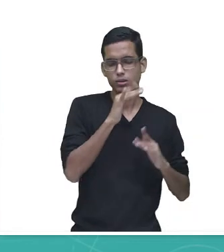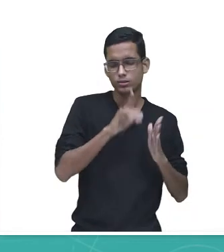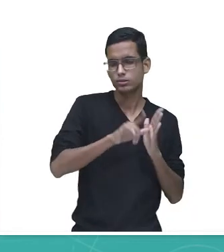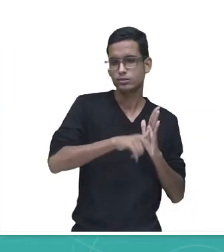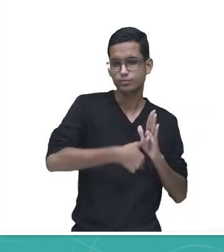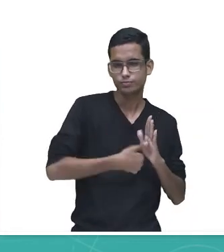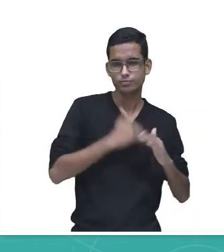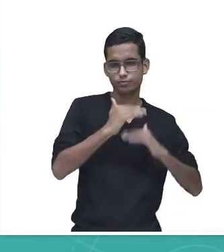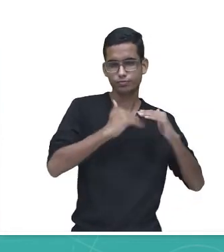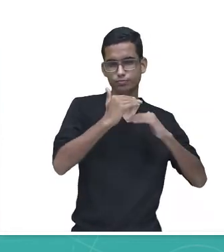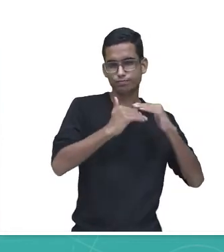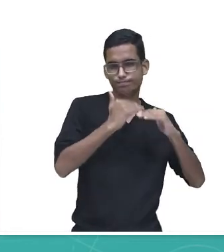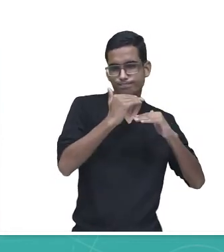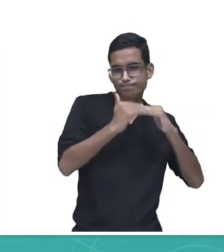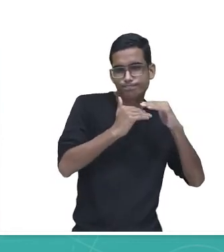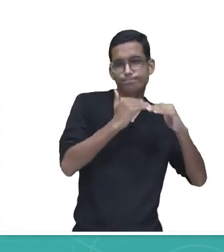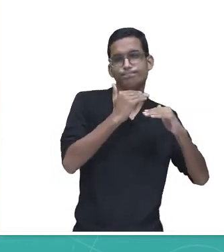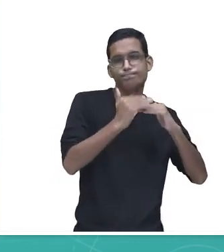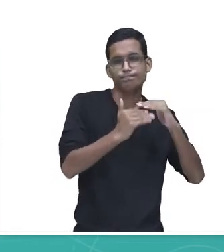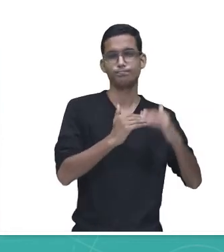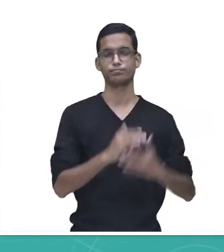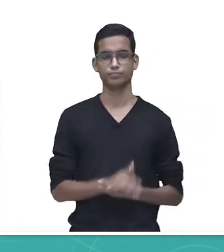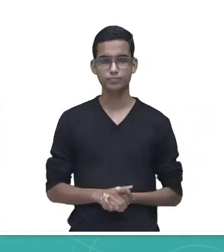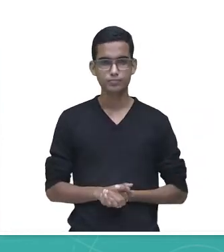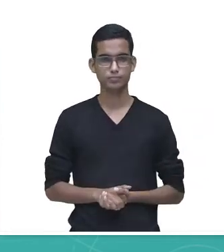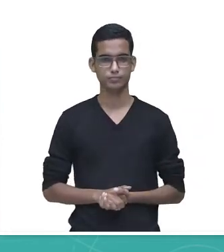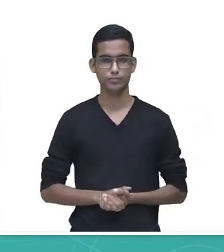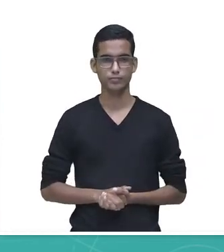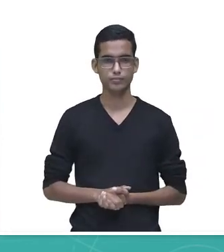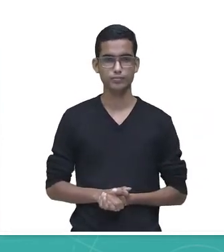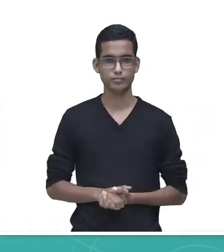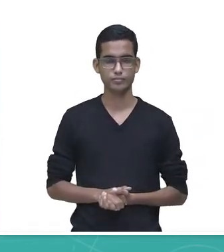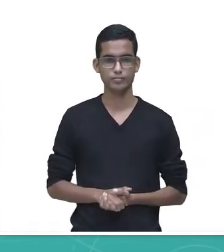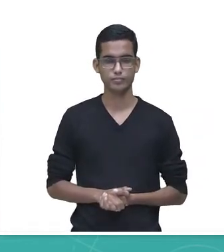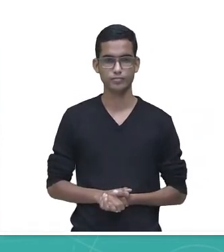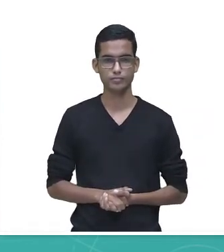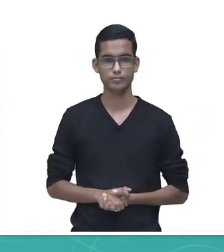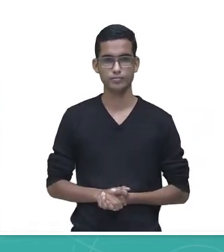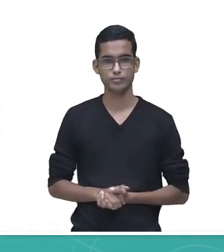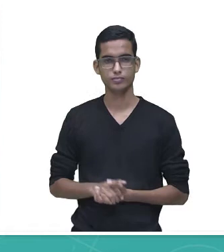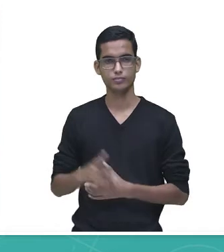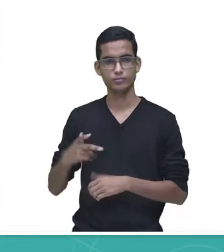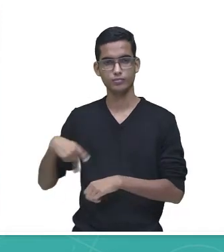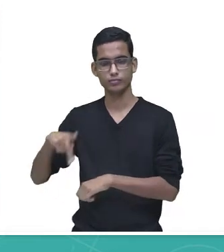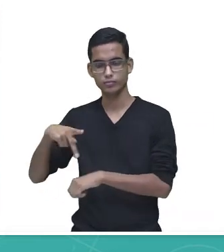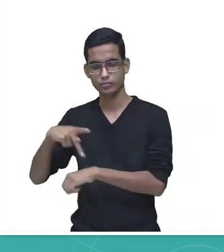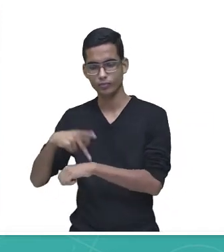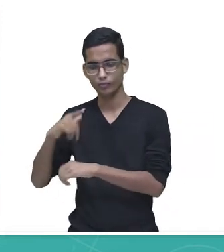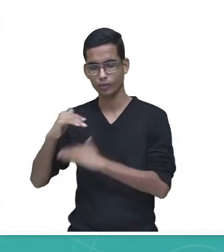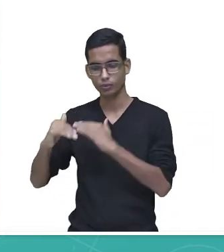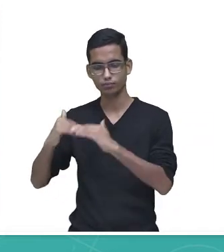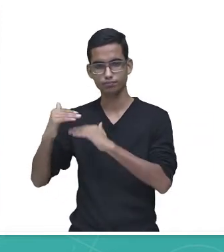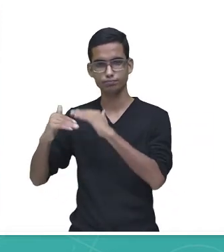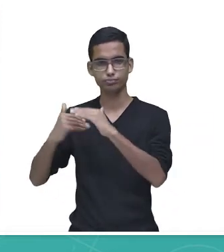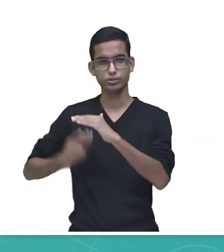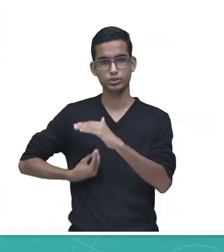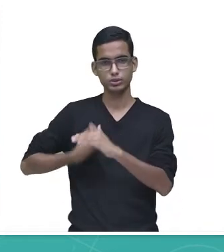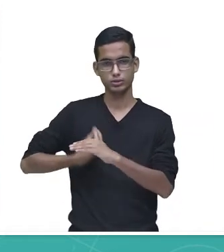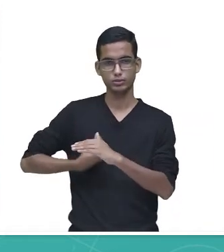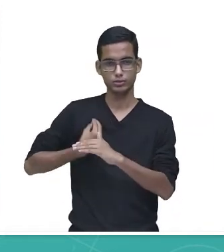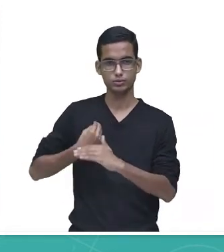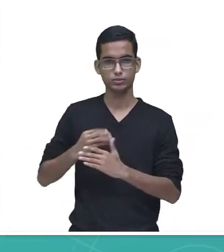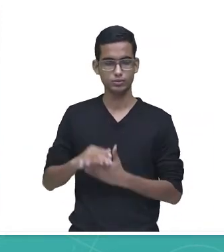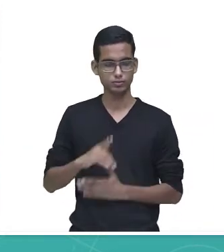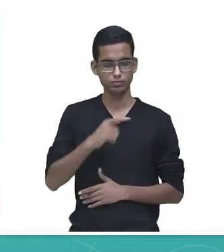hoje nós temos a classificação em países em desenvolvimento, tá? E países em via de desenvolvimento. Essa é a classificação